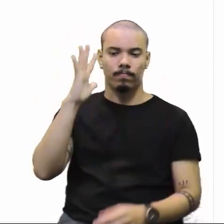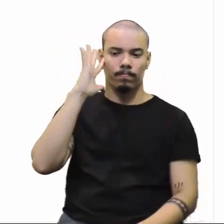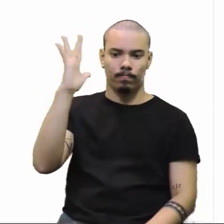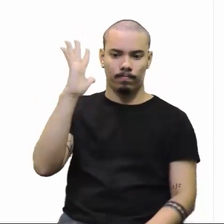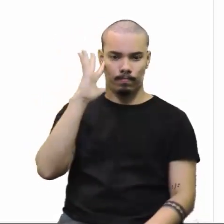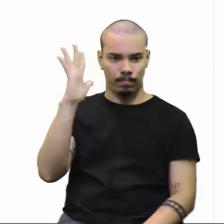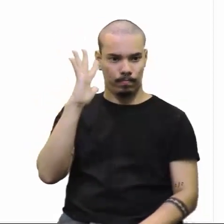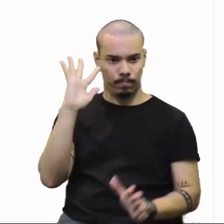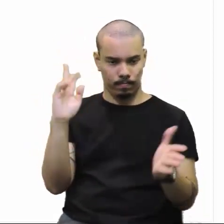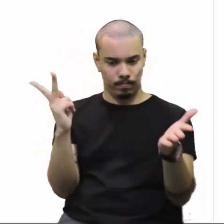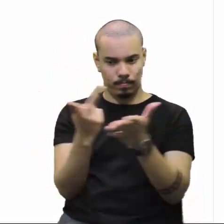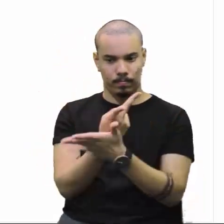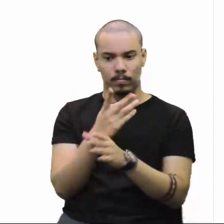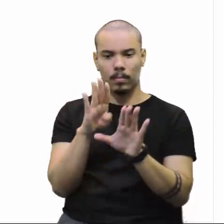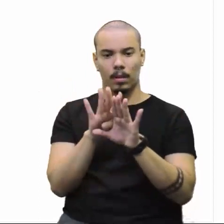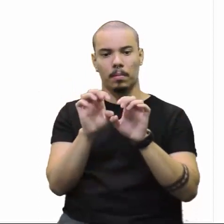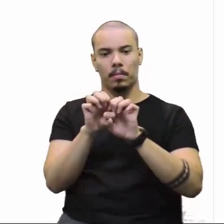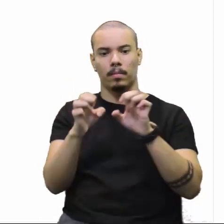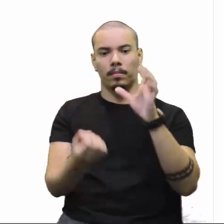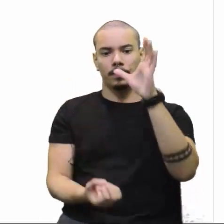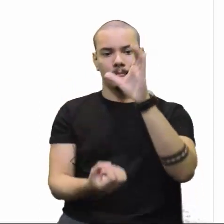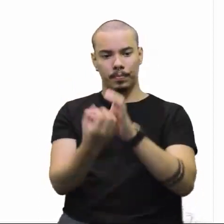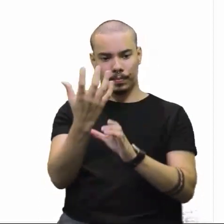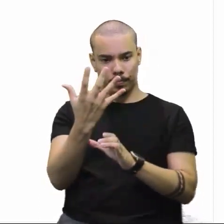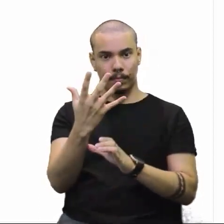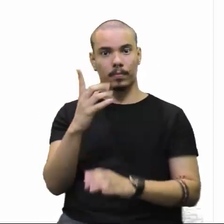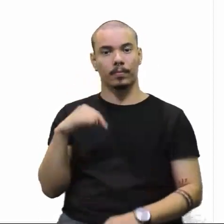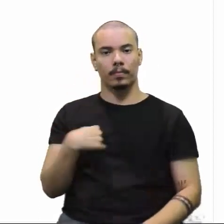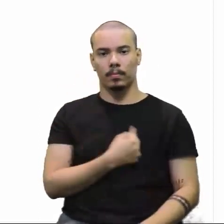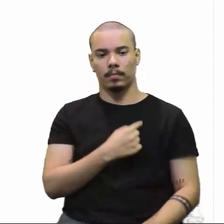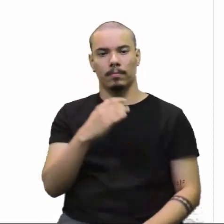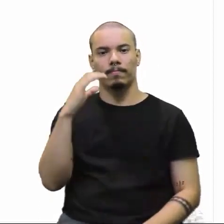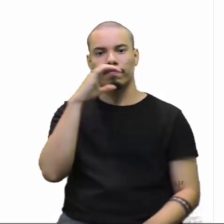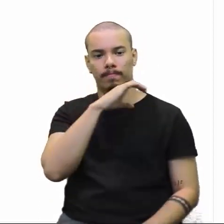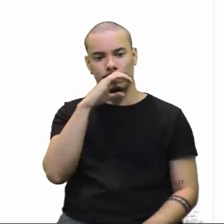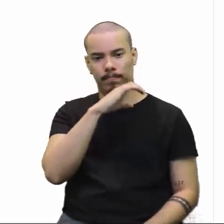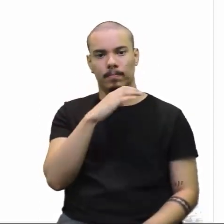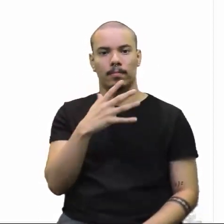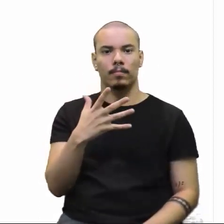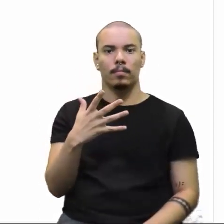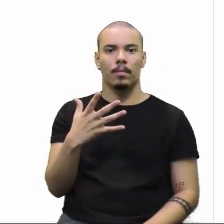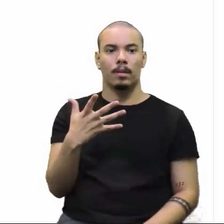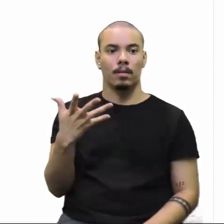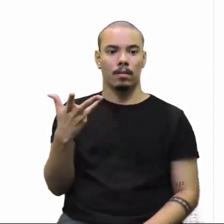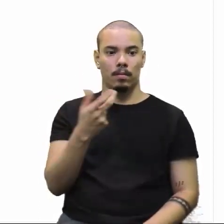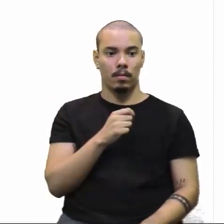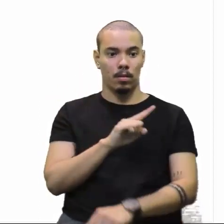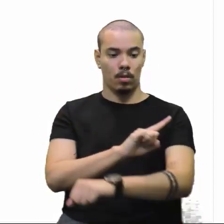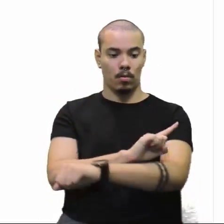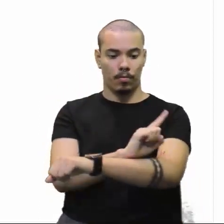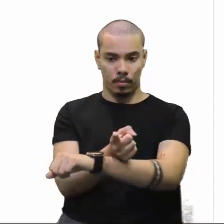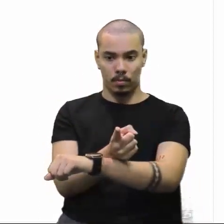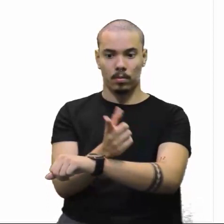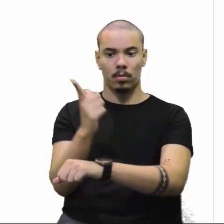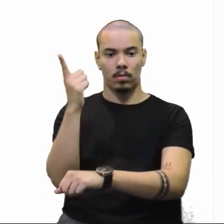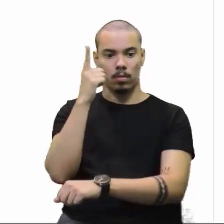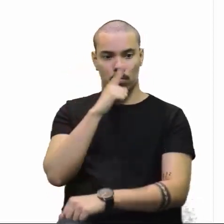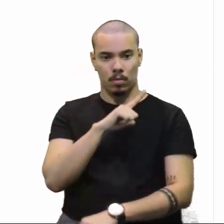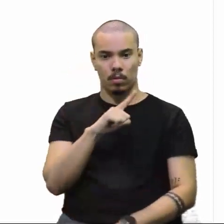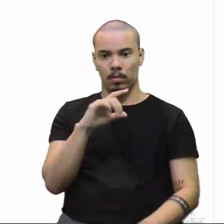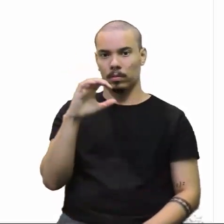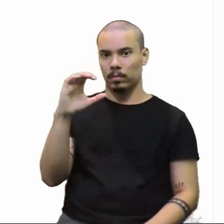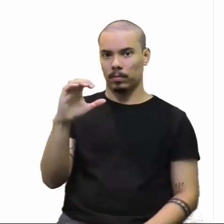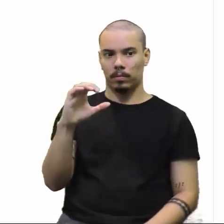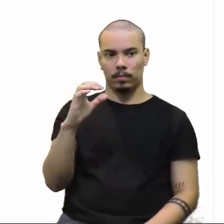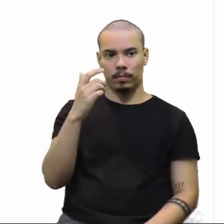relativística, né, e as equações que nós montamos, então a velocidade da luz continua C, e não ser mais um V